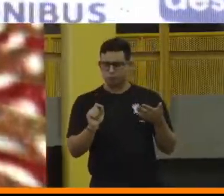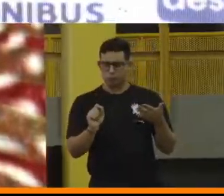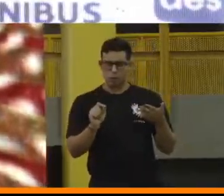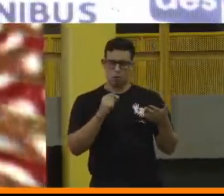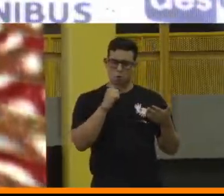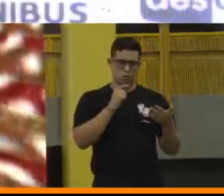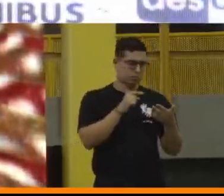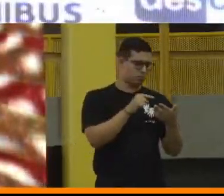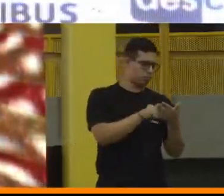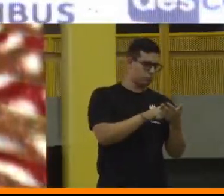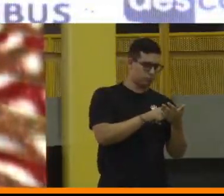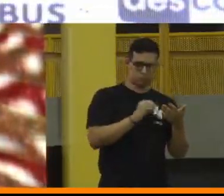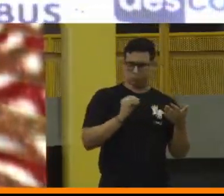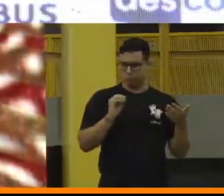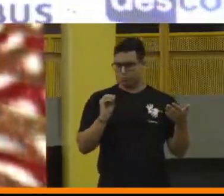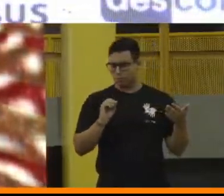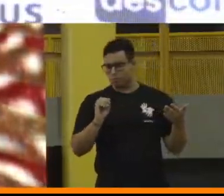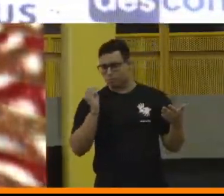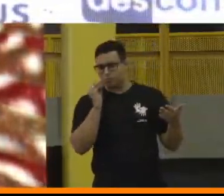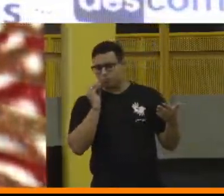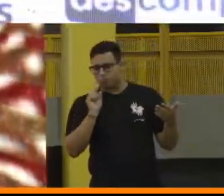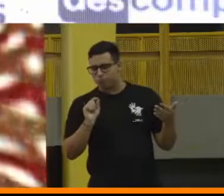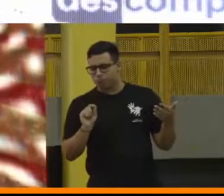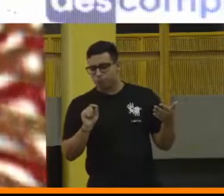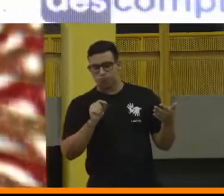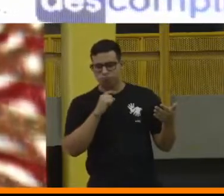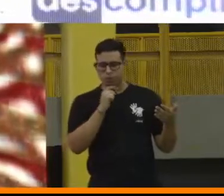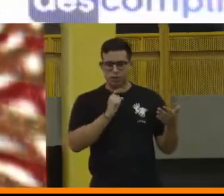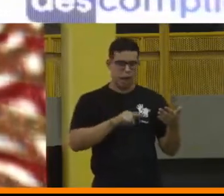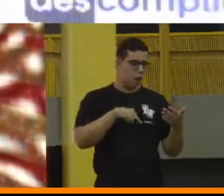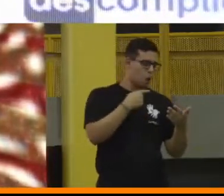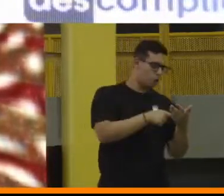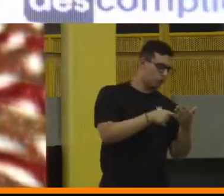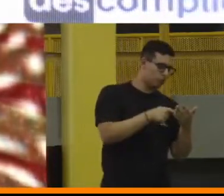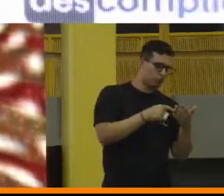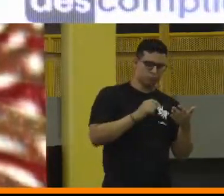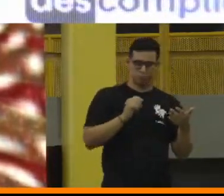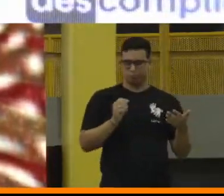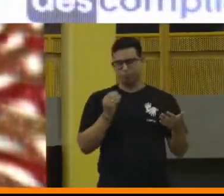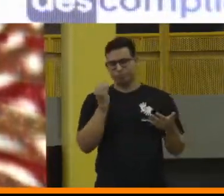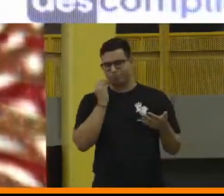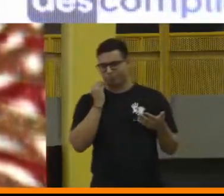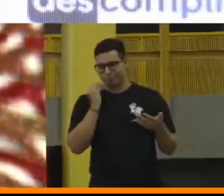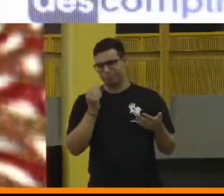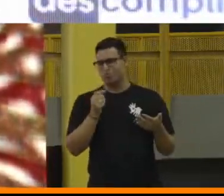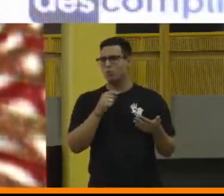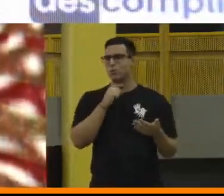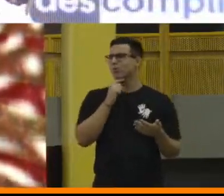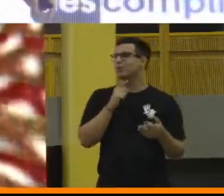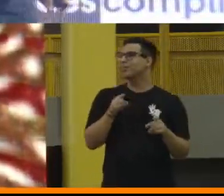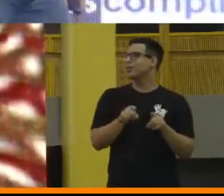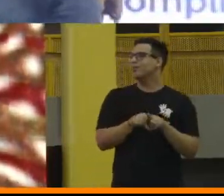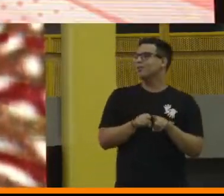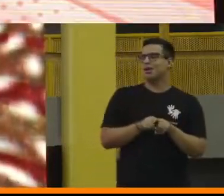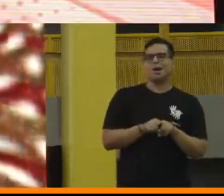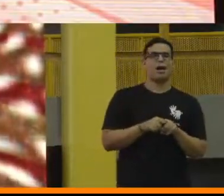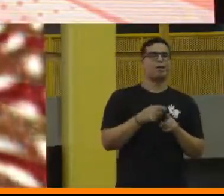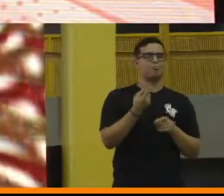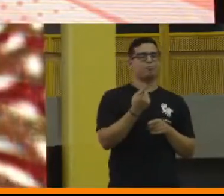também. Ah, mas se eu pegar a segunda, misturar com a terceira e colocar na quarta, deu D de